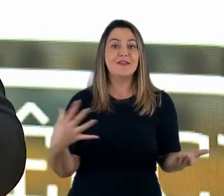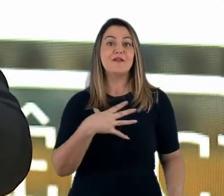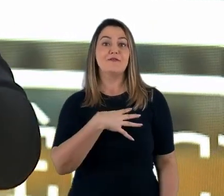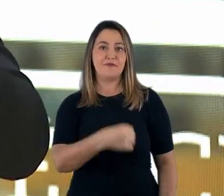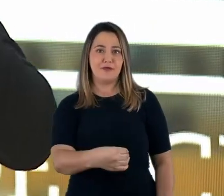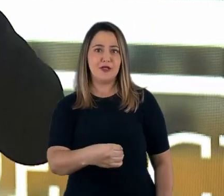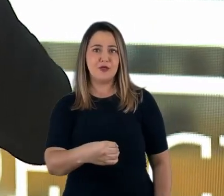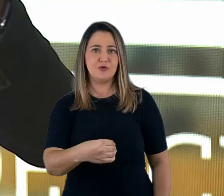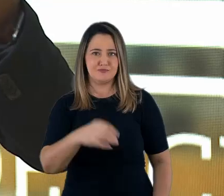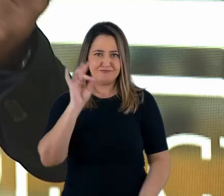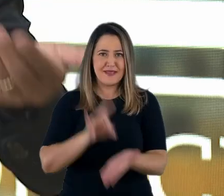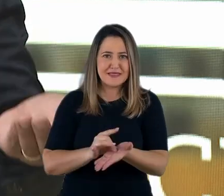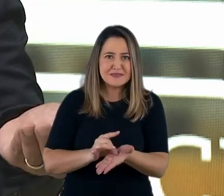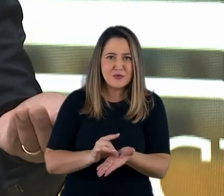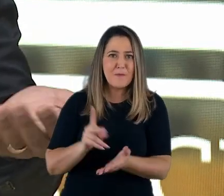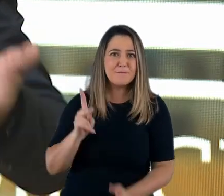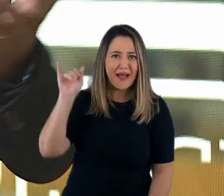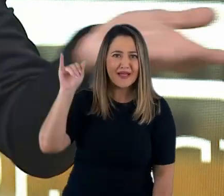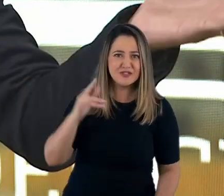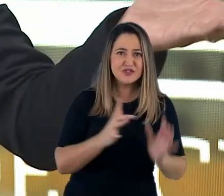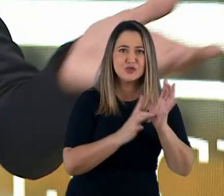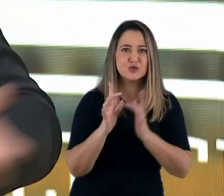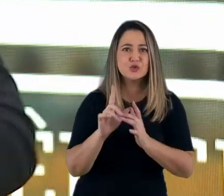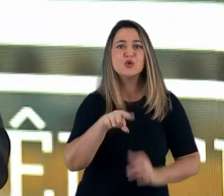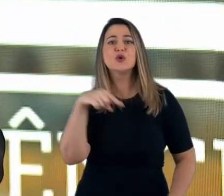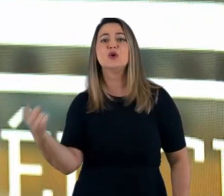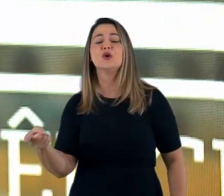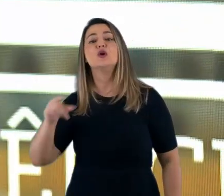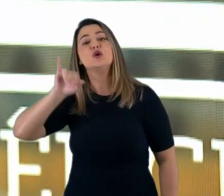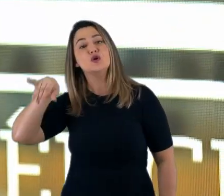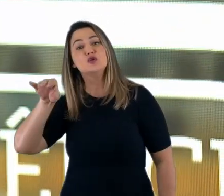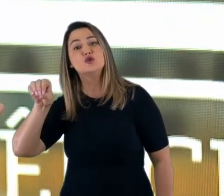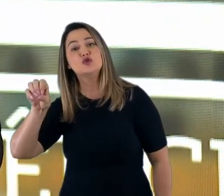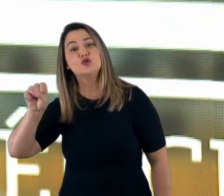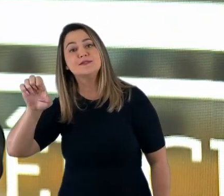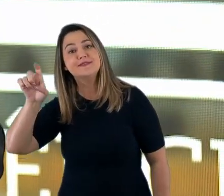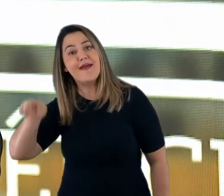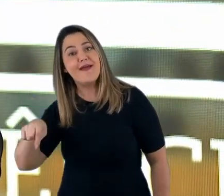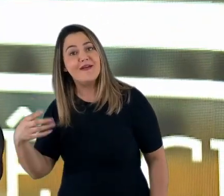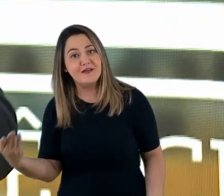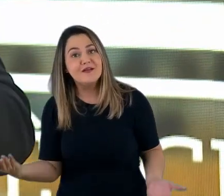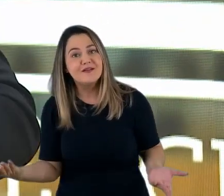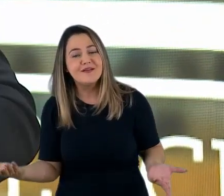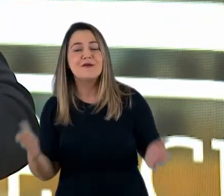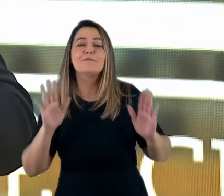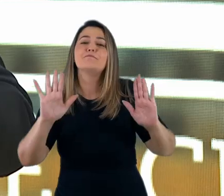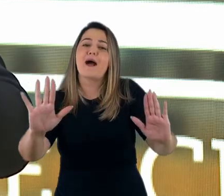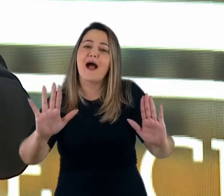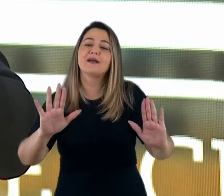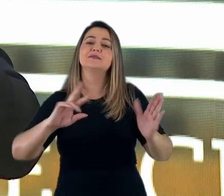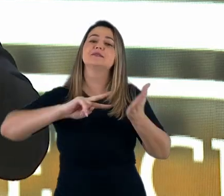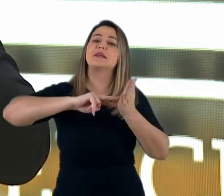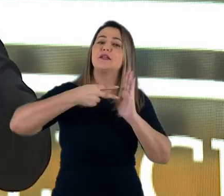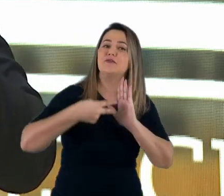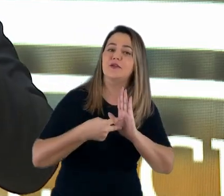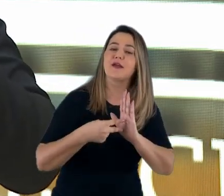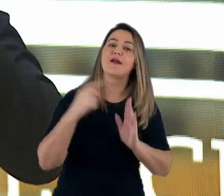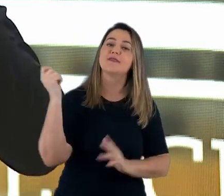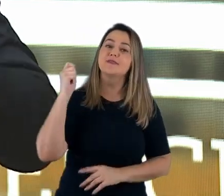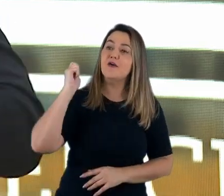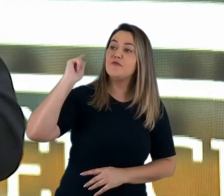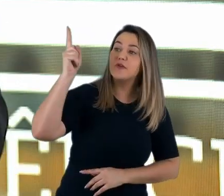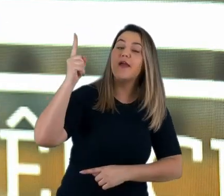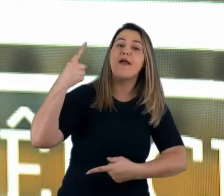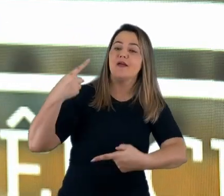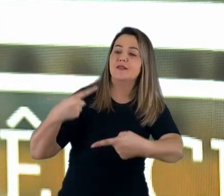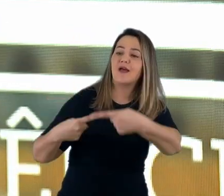fosse filho de José o carpinteiro. E mesmo assim era reconhecido como filho de Davi, isto é, descendente de Davi.